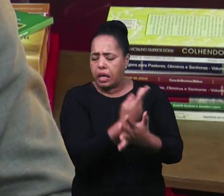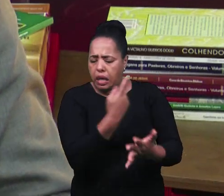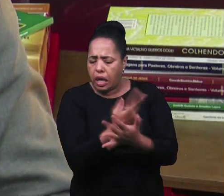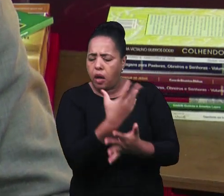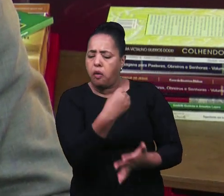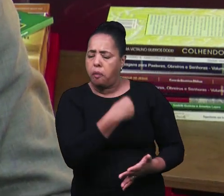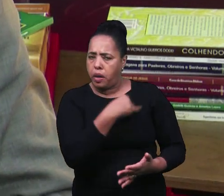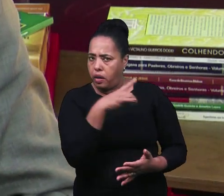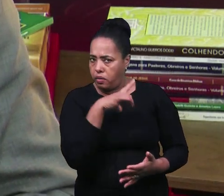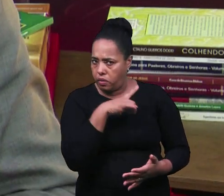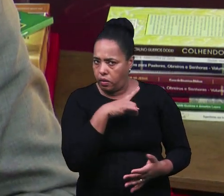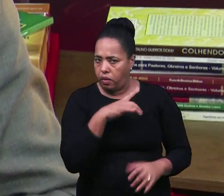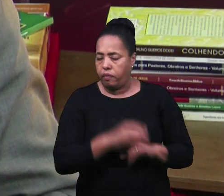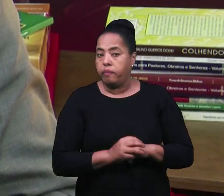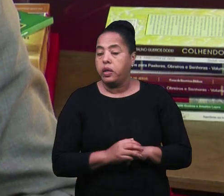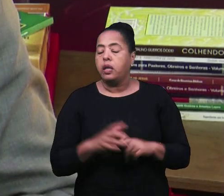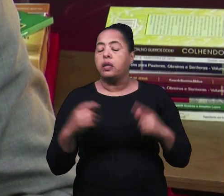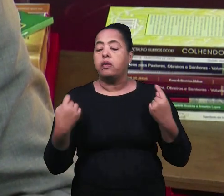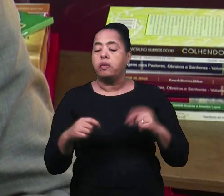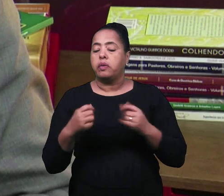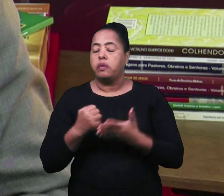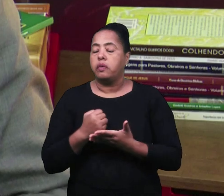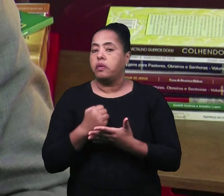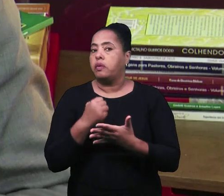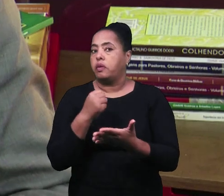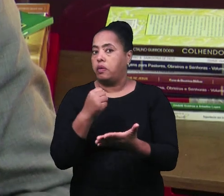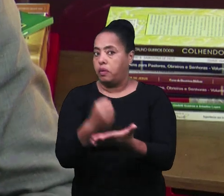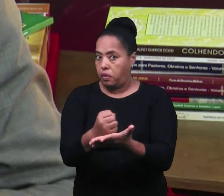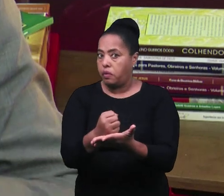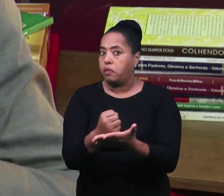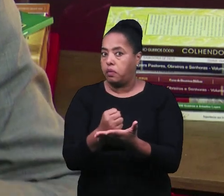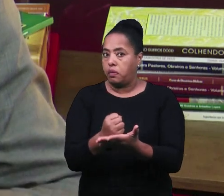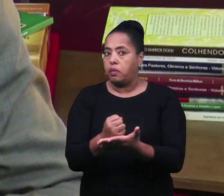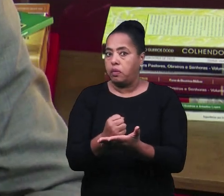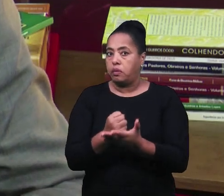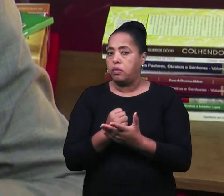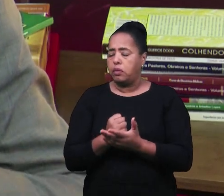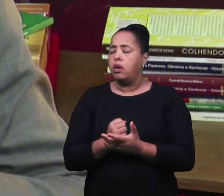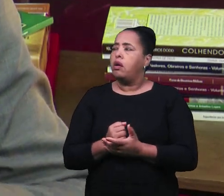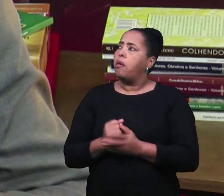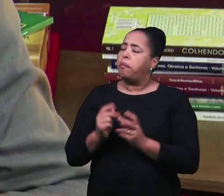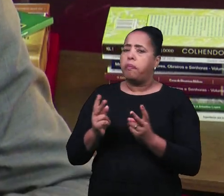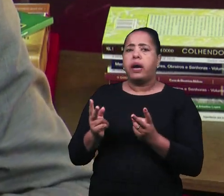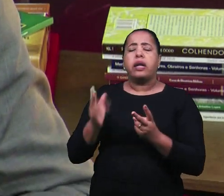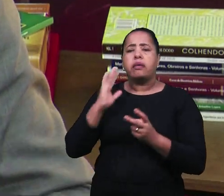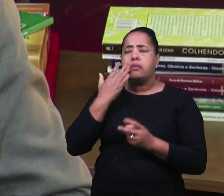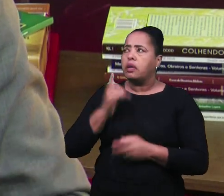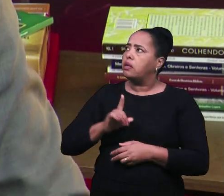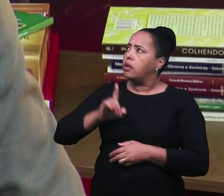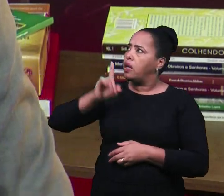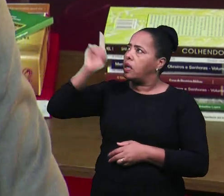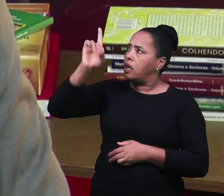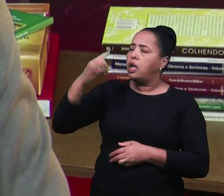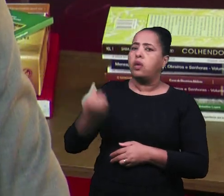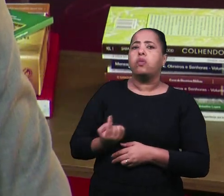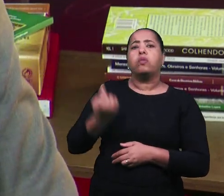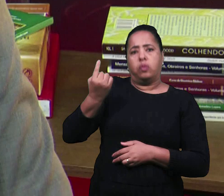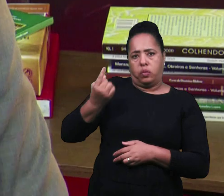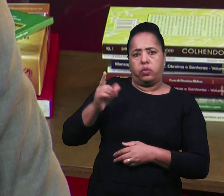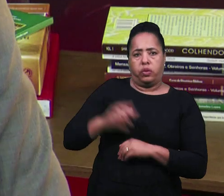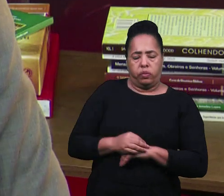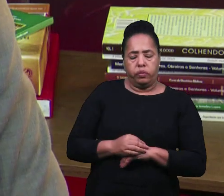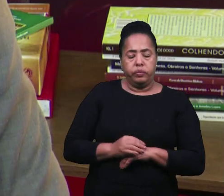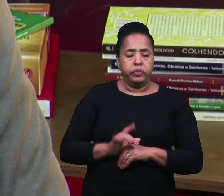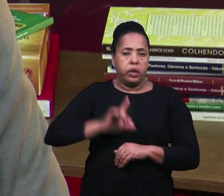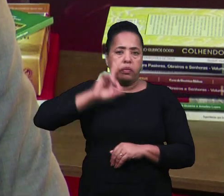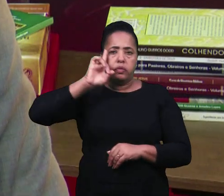afastar. Ele precisaria de um recurso para que o homem pudesse vê-lo como Deus, o amá-lo como Deus. E ele vai fazer